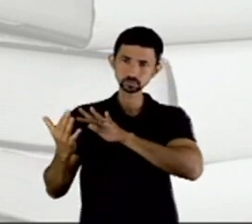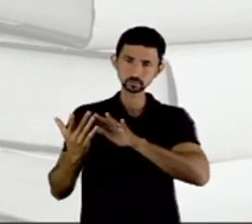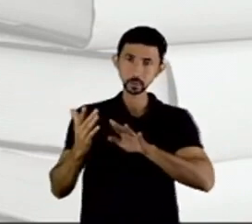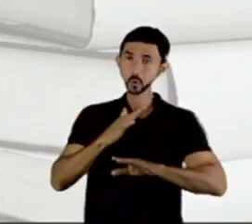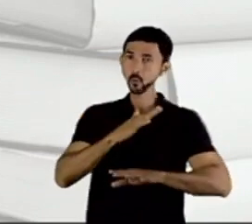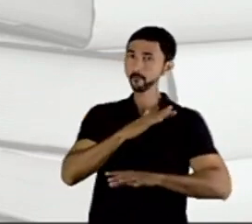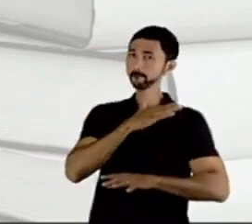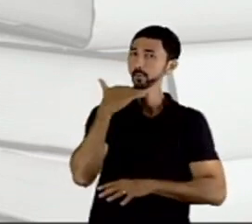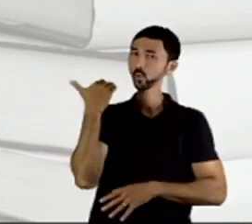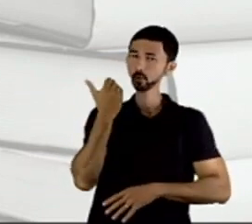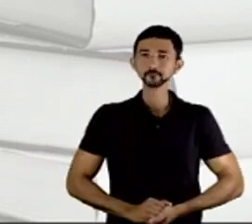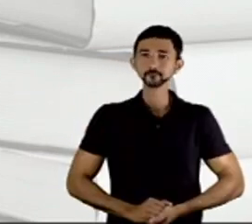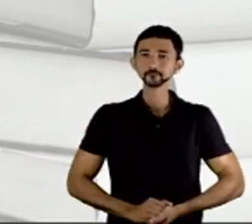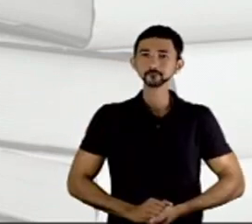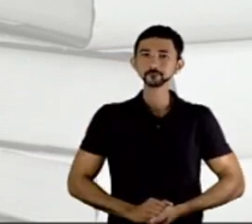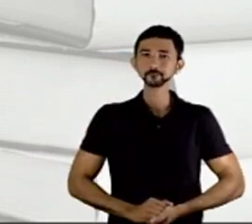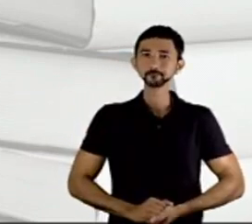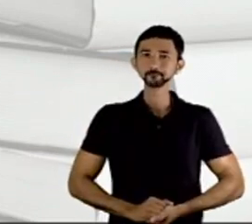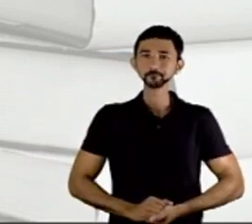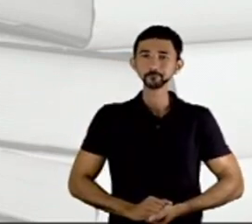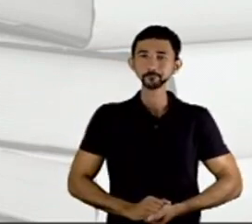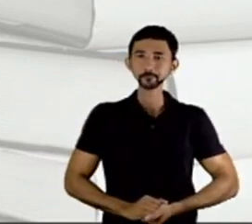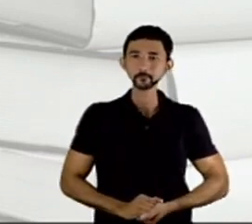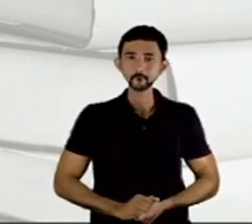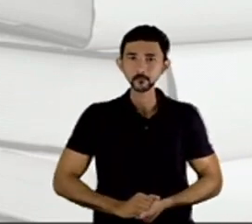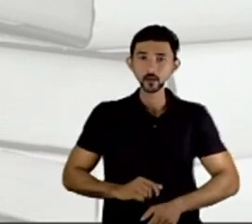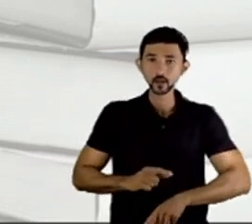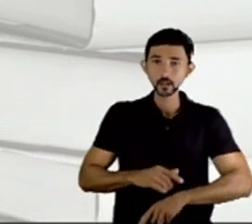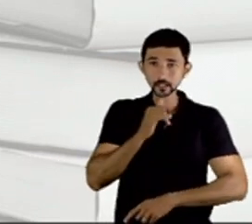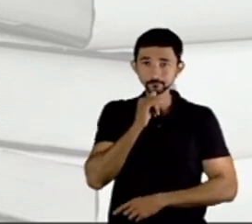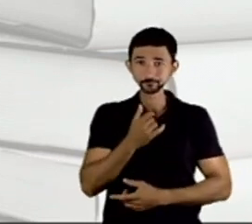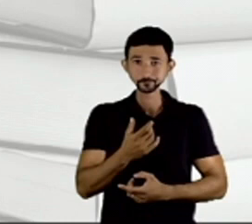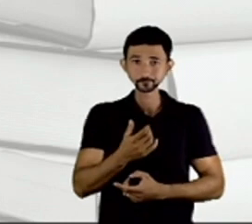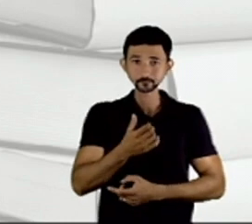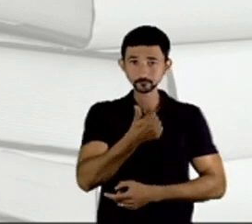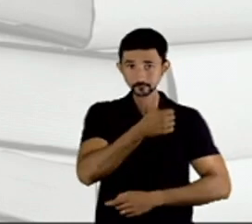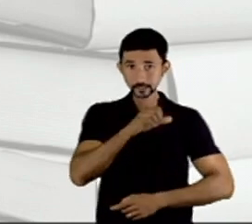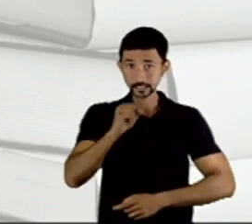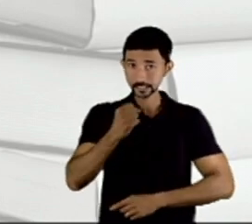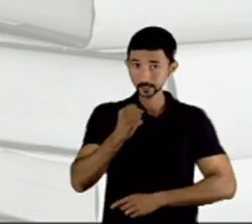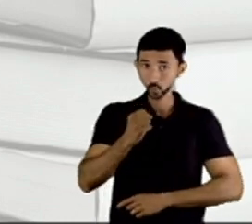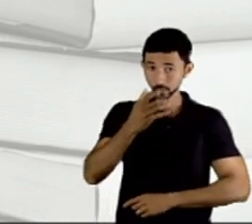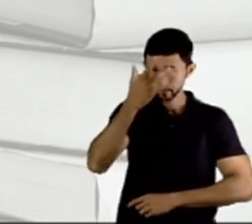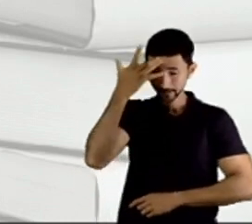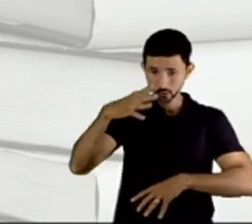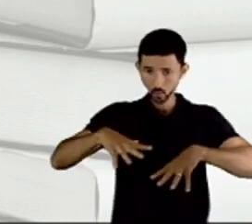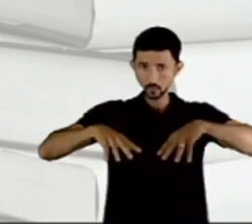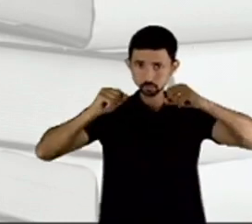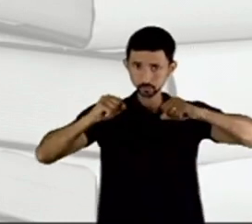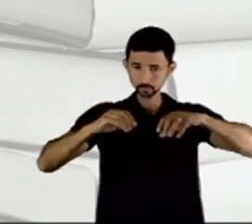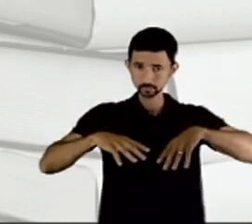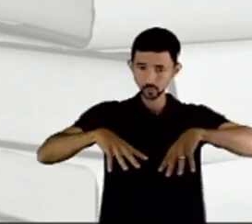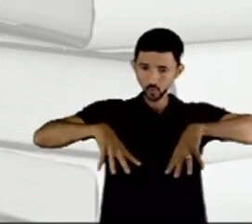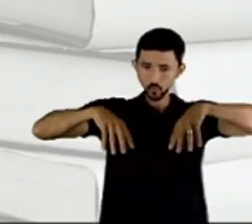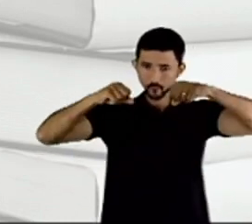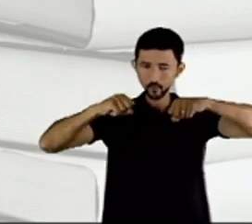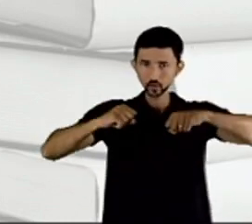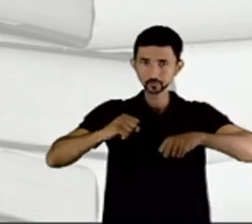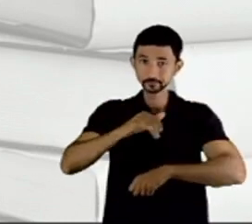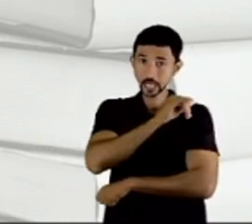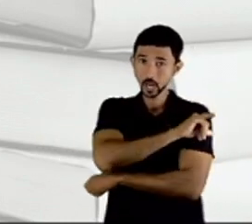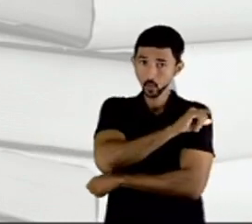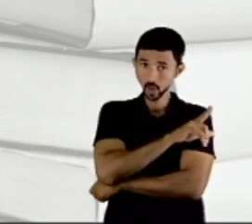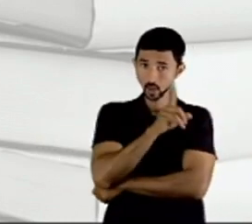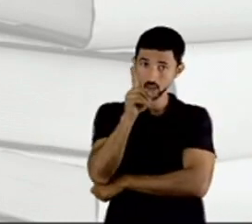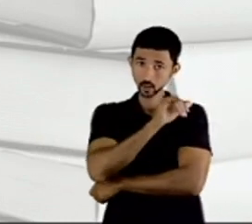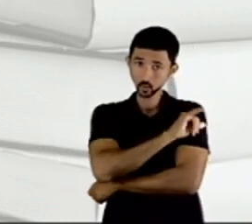assassinados, tá? No momento que esses 18 do Forte saíram do Forte de Copacabana, quase não sai, do Forte